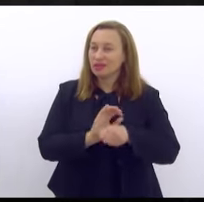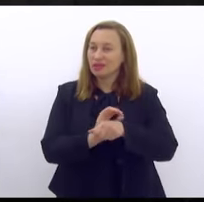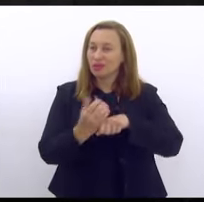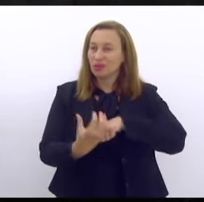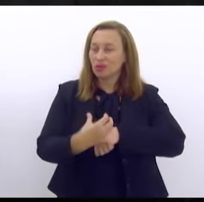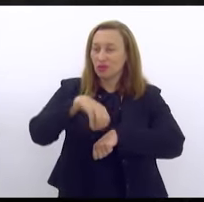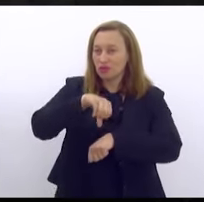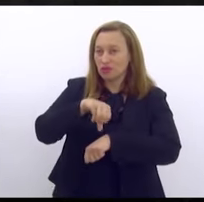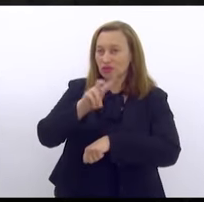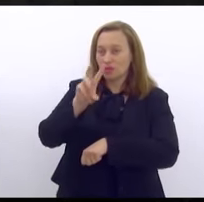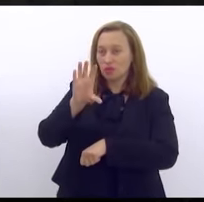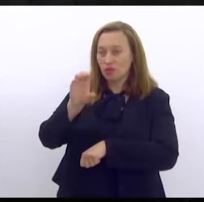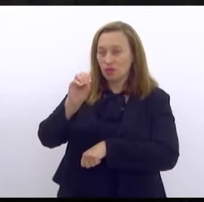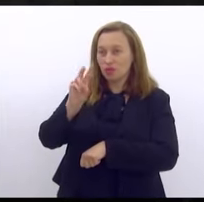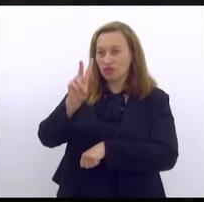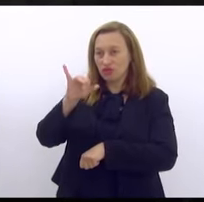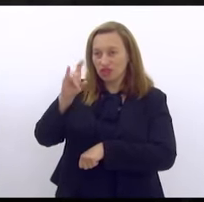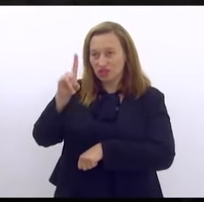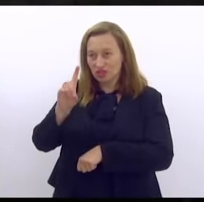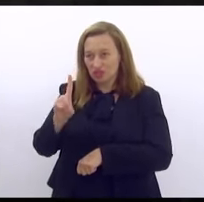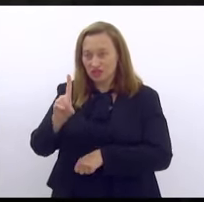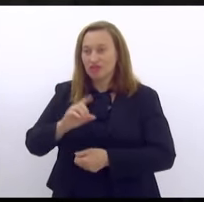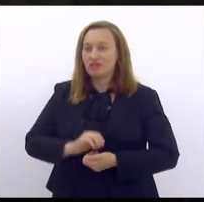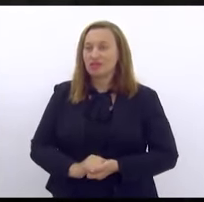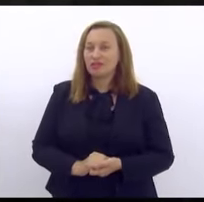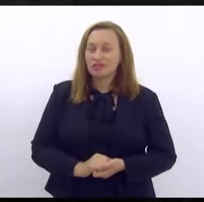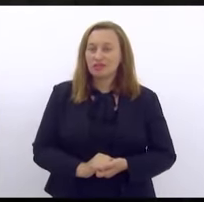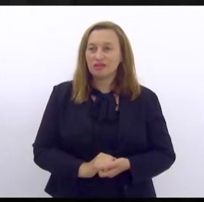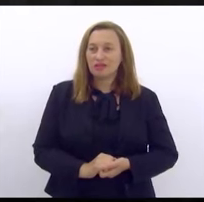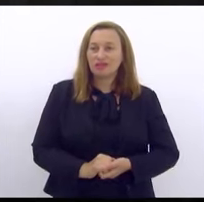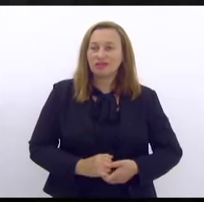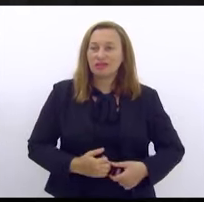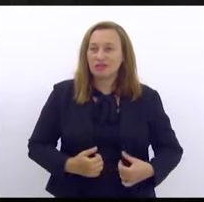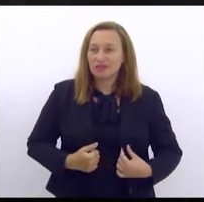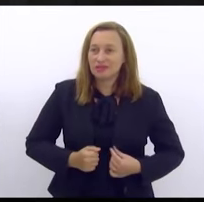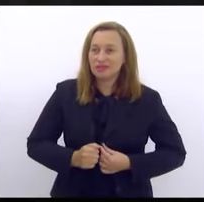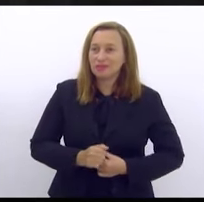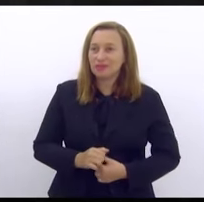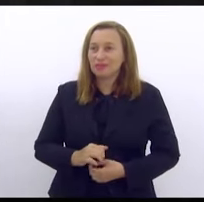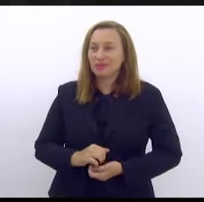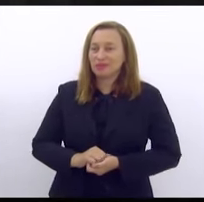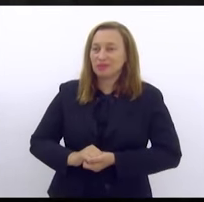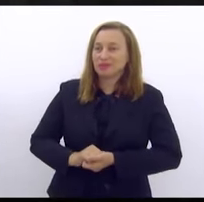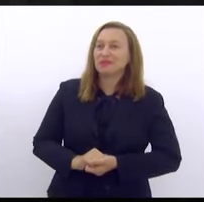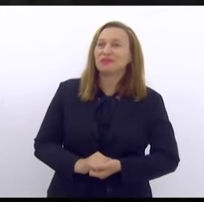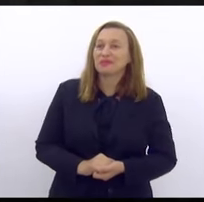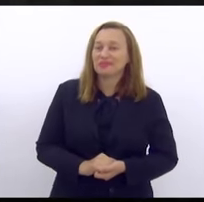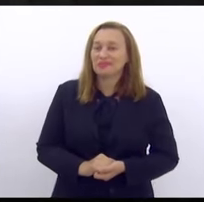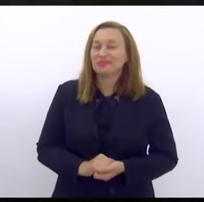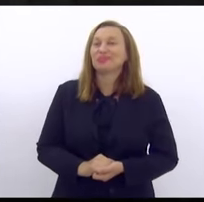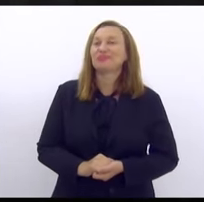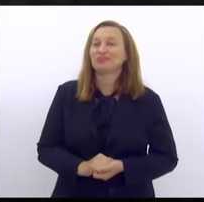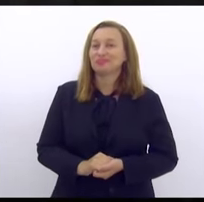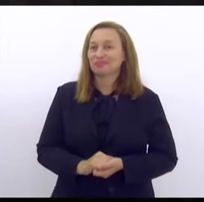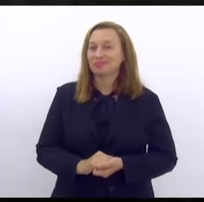inicial, para dizer que nós vamos discutir, que está em regime